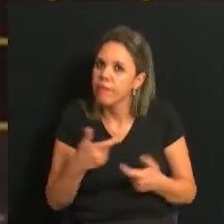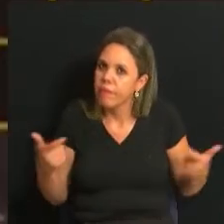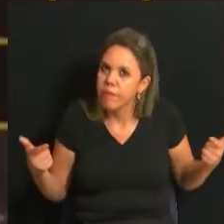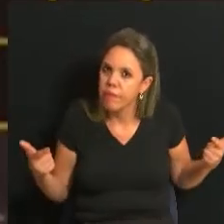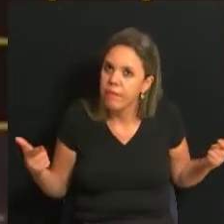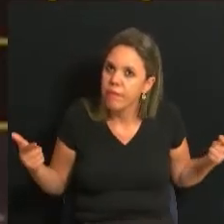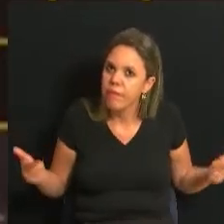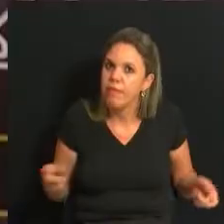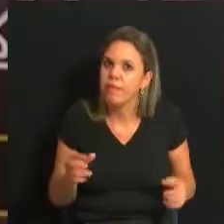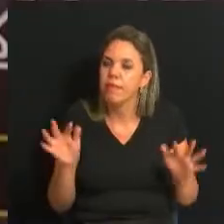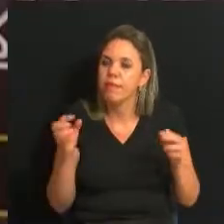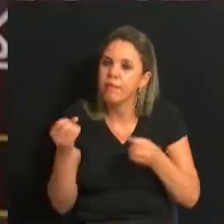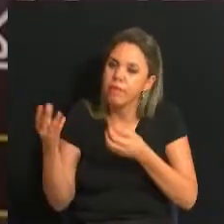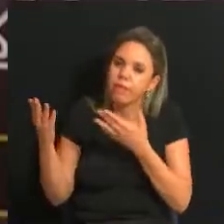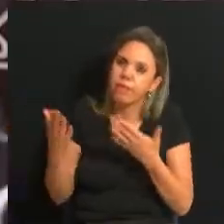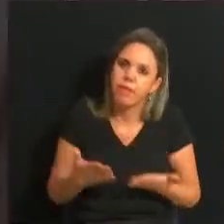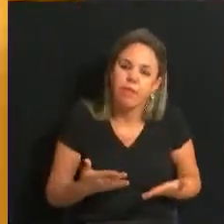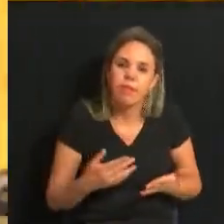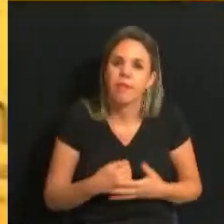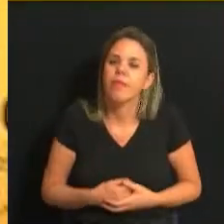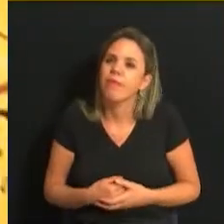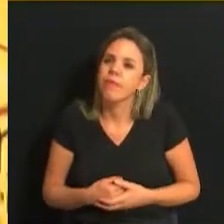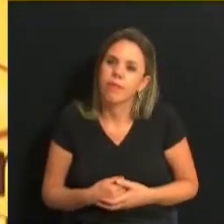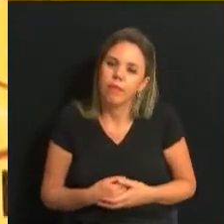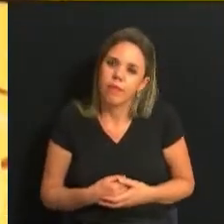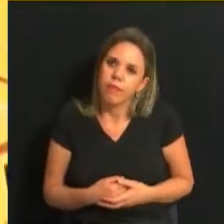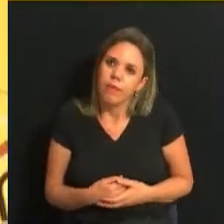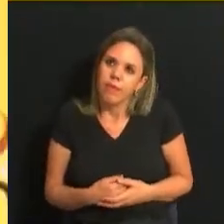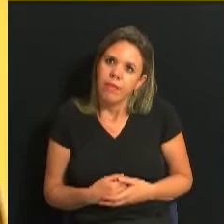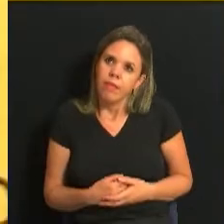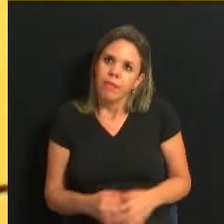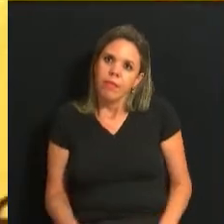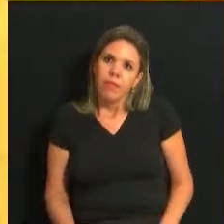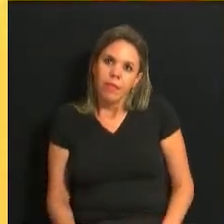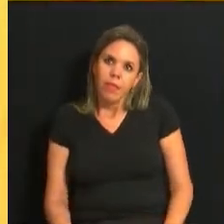e seja bem-vindo. Pra nós.